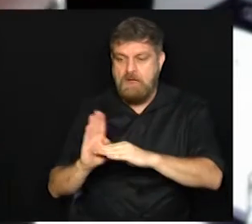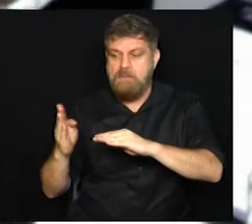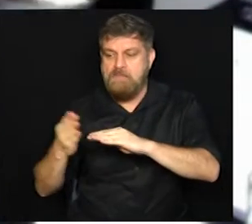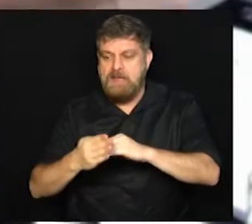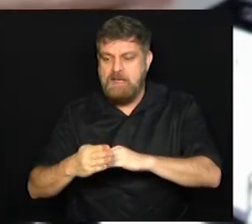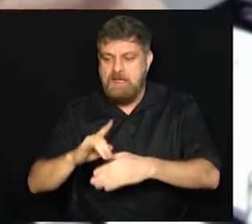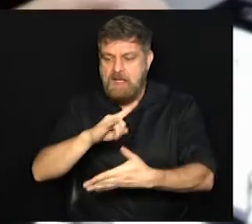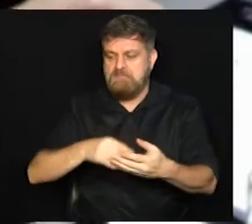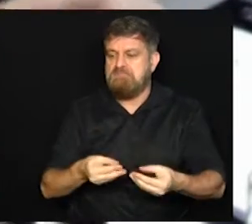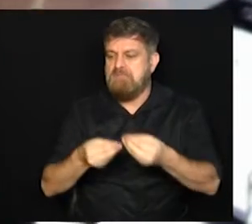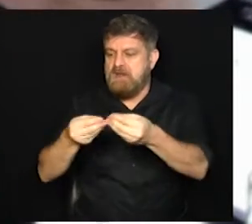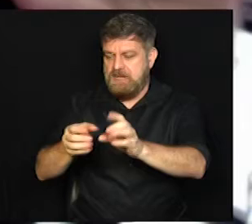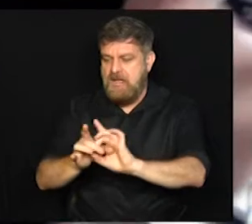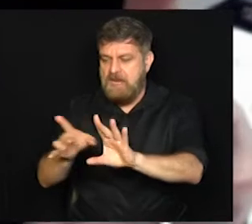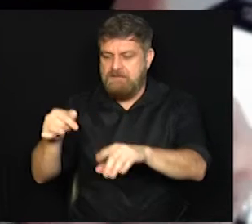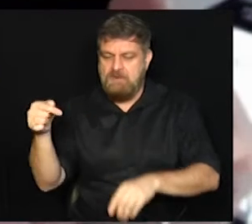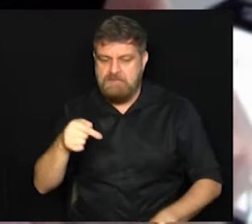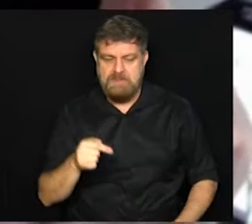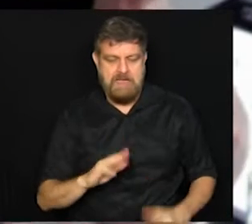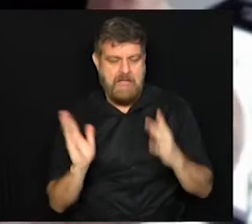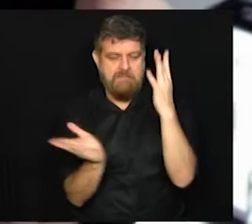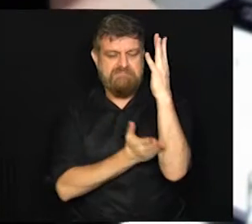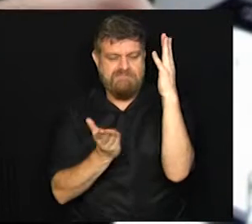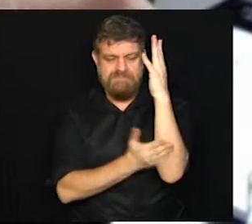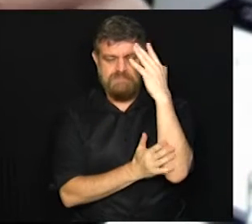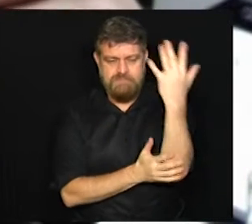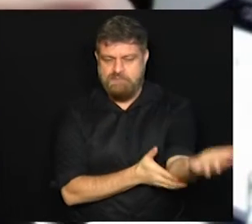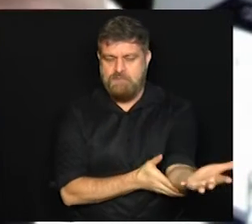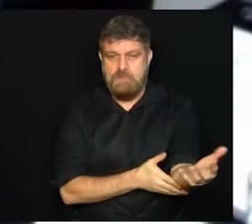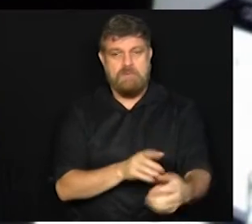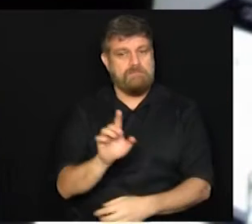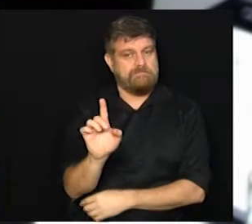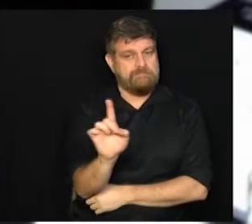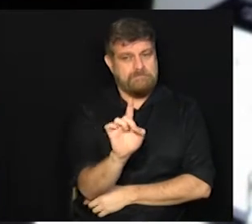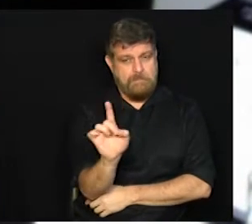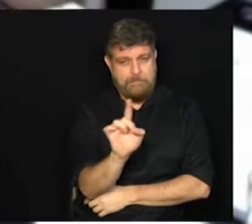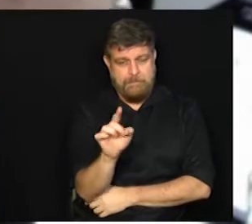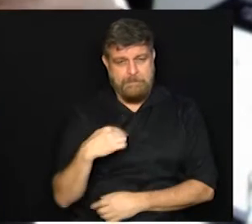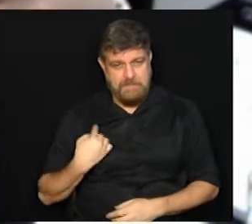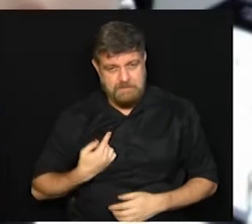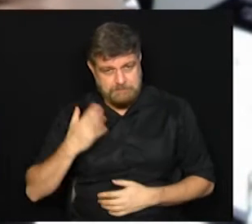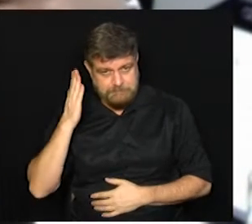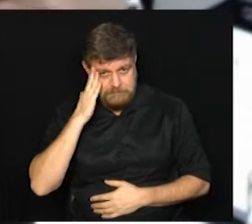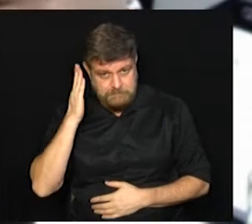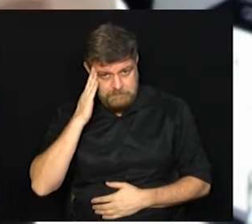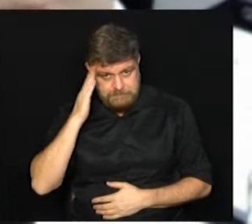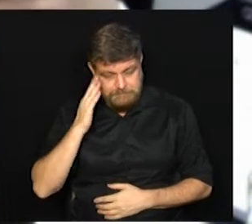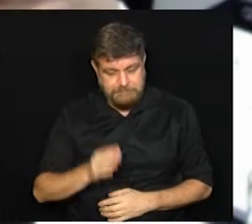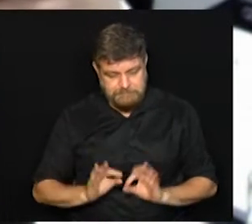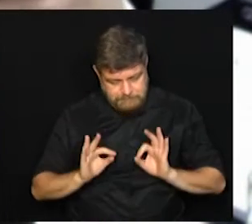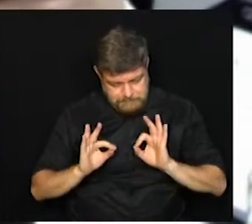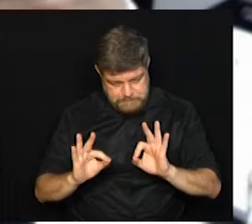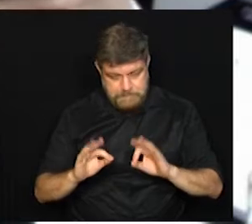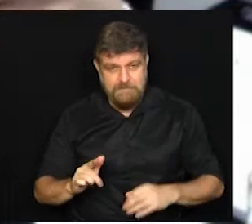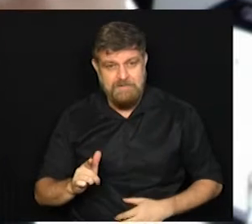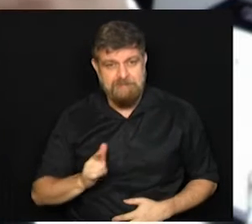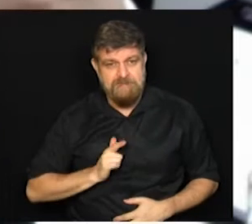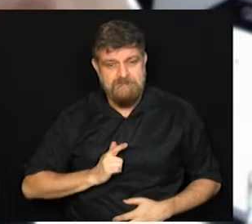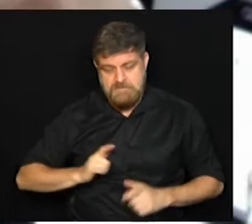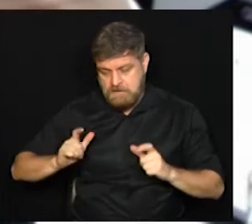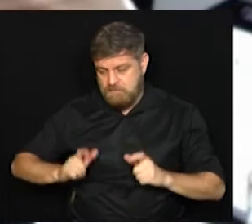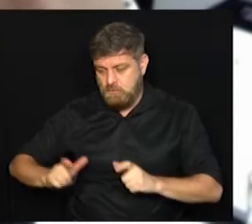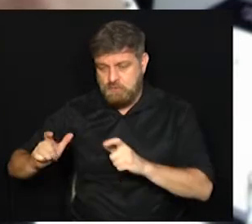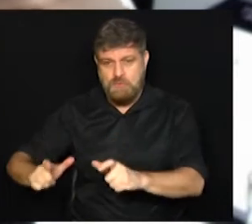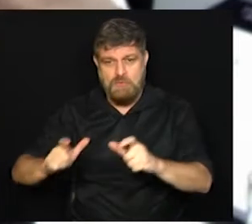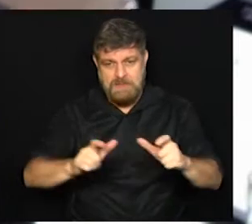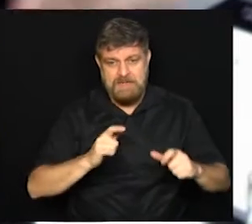liberar ciclovias para derrubar árvores, né? Vocês sabem muito bem disso. Tem muitos lugares que